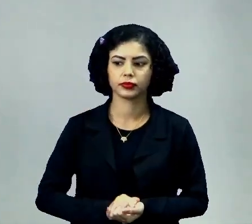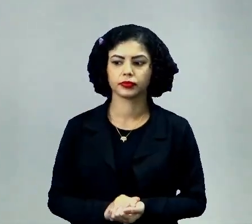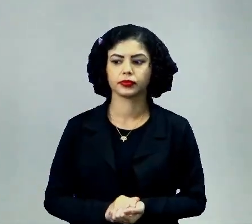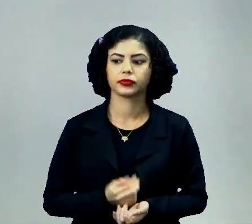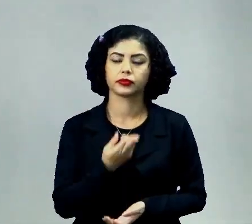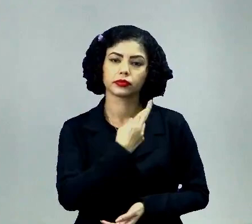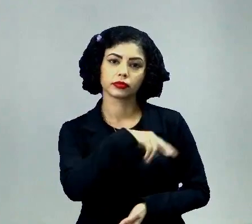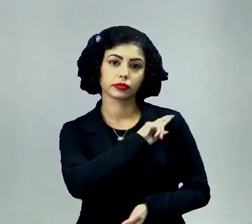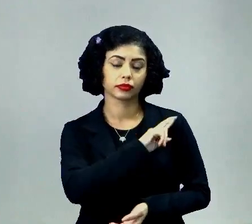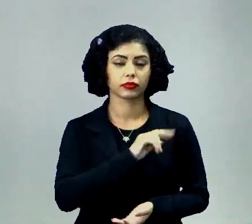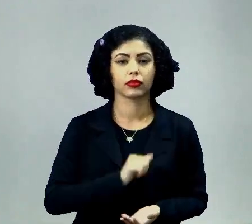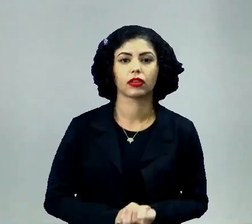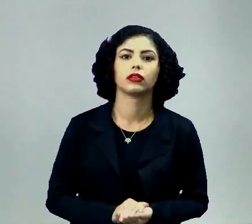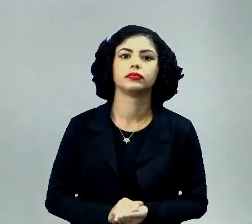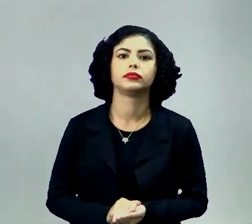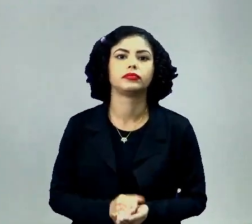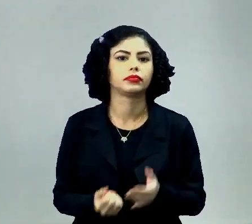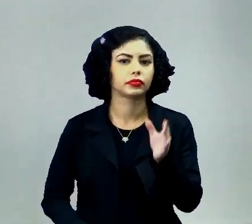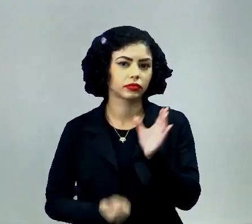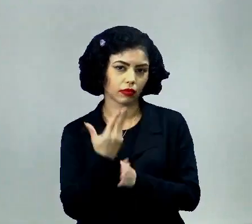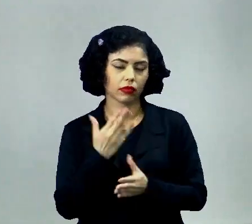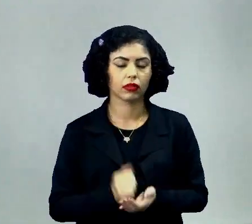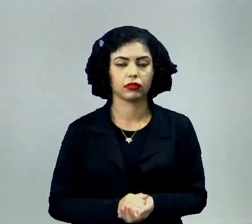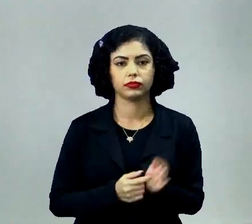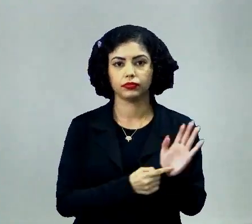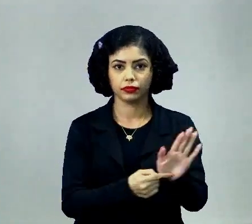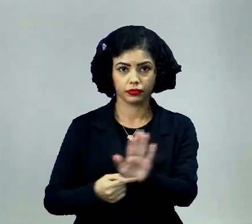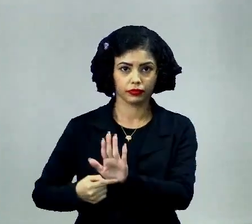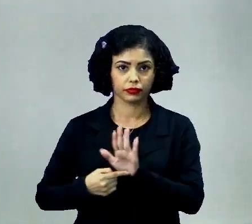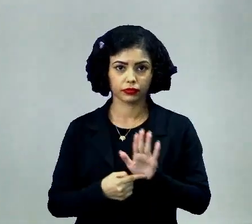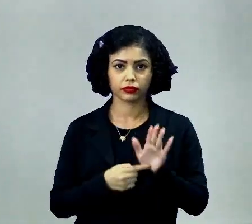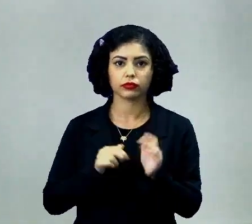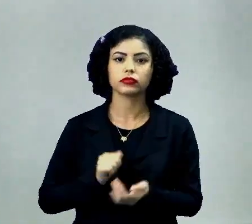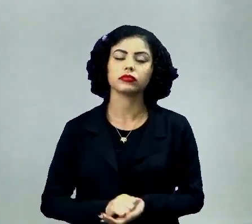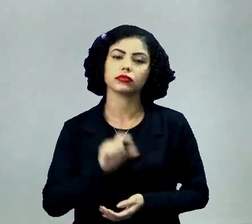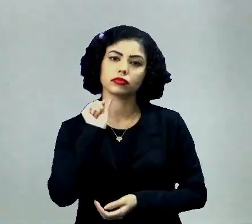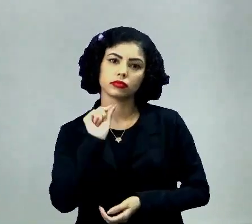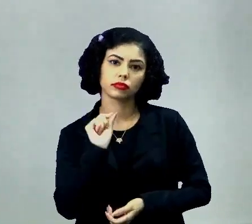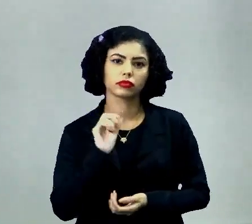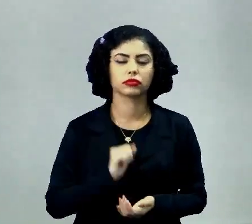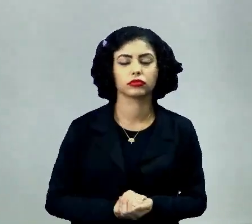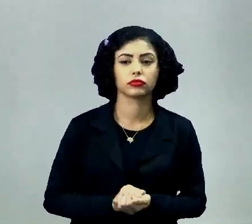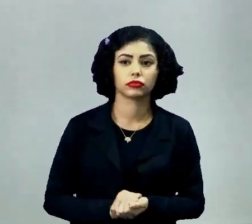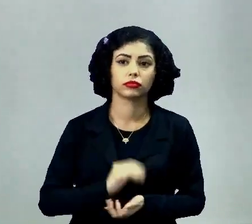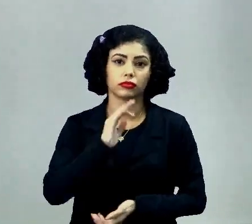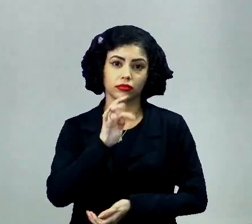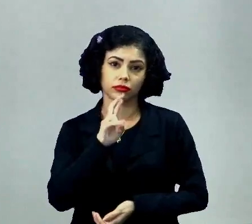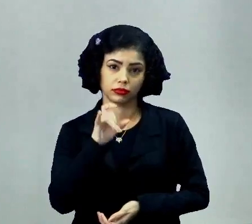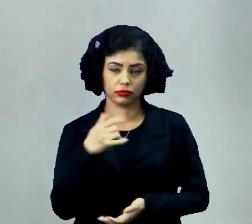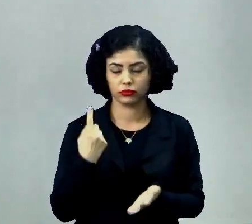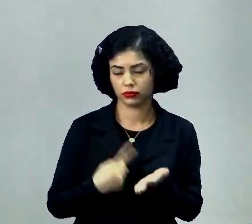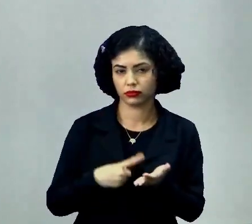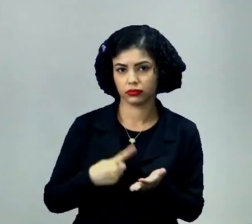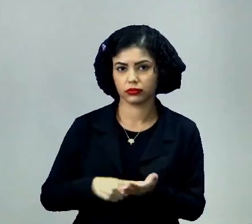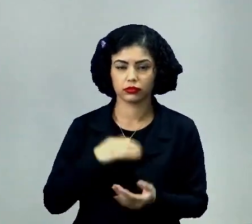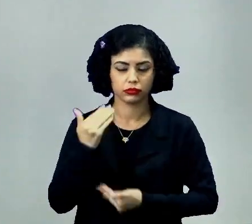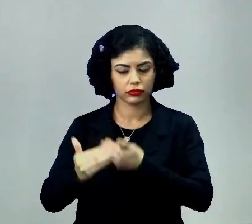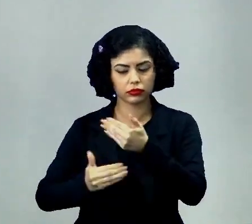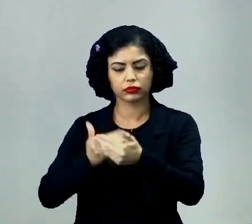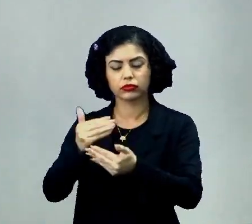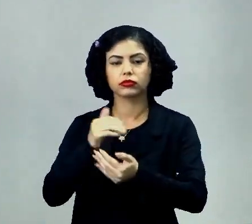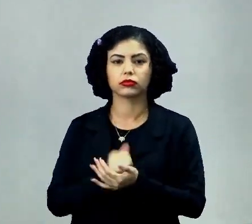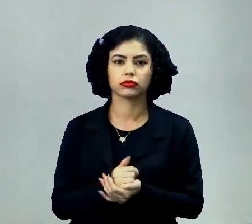é responsável por essa criação dessas representações, que é a cartografia. Foi de acordo aí com as